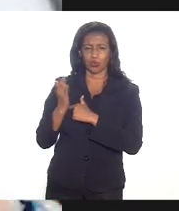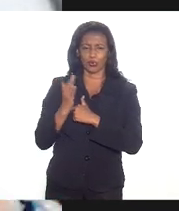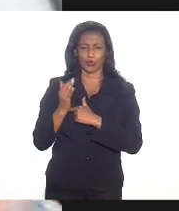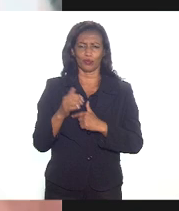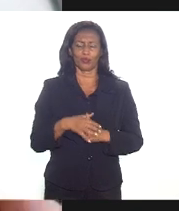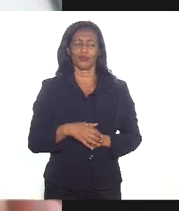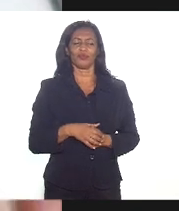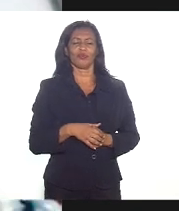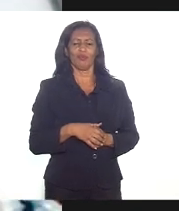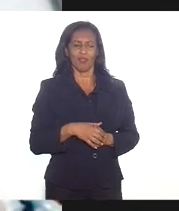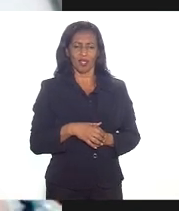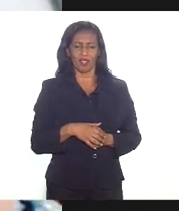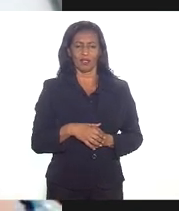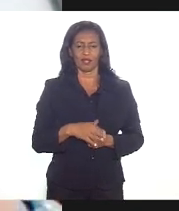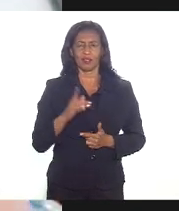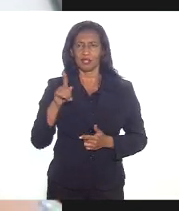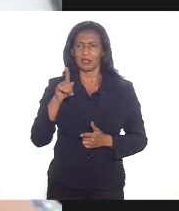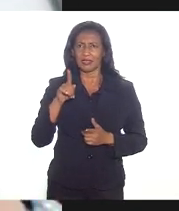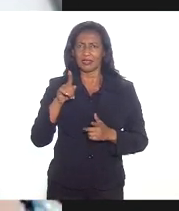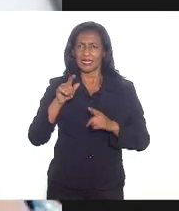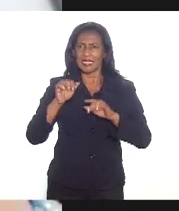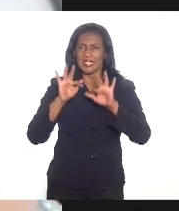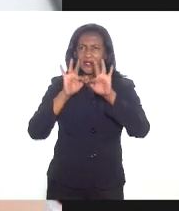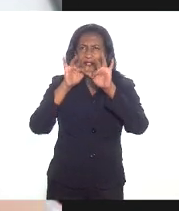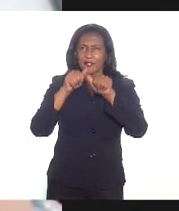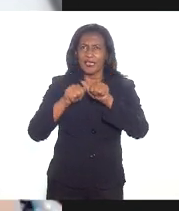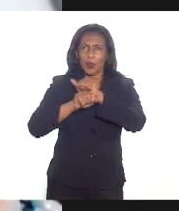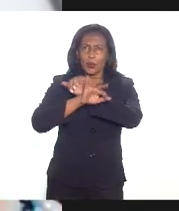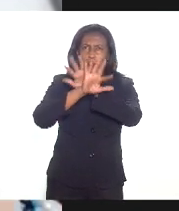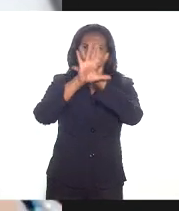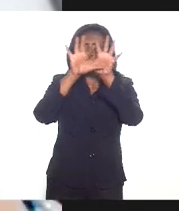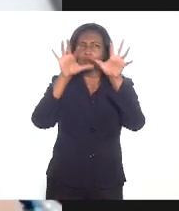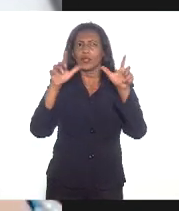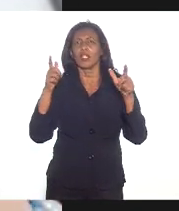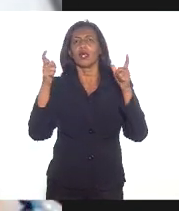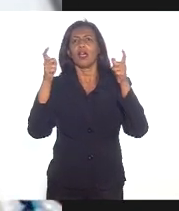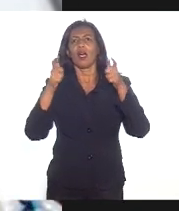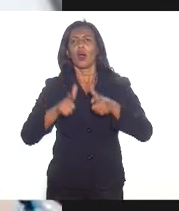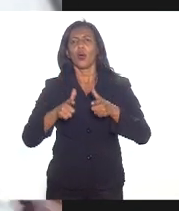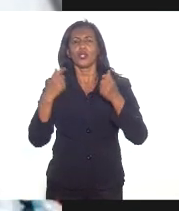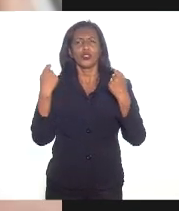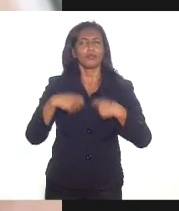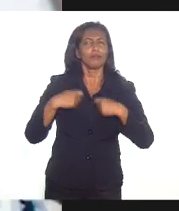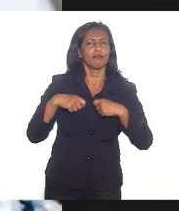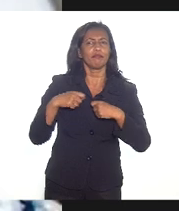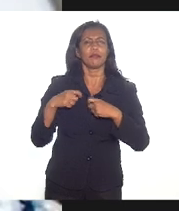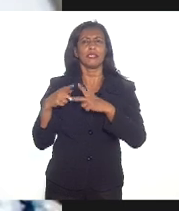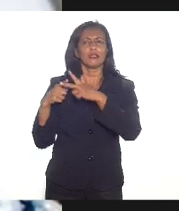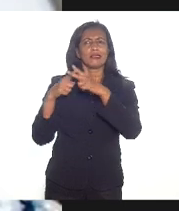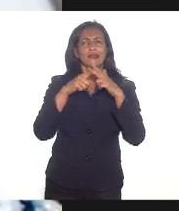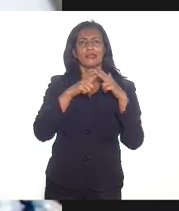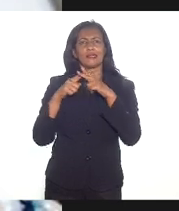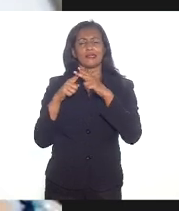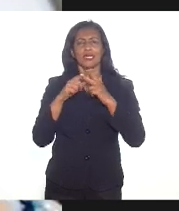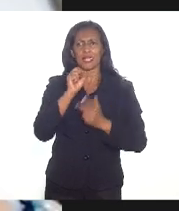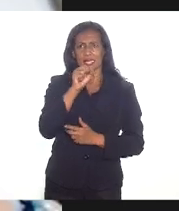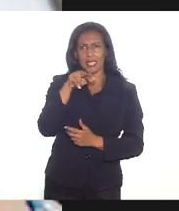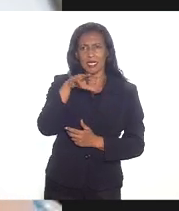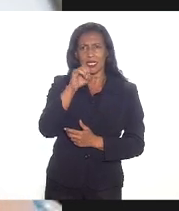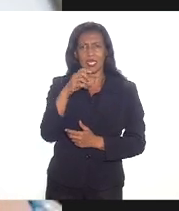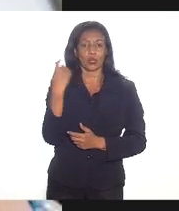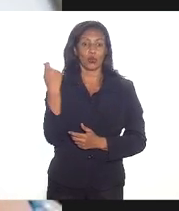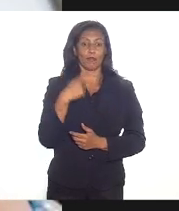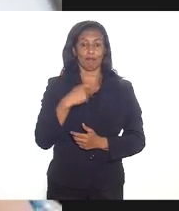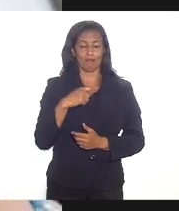Eu achei assim, eu acho que nesse final, né, onde a gente precisa realmente de um censo para poder, esse censo vai acontecer